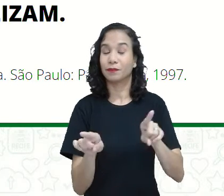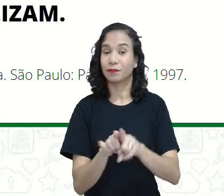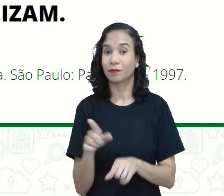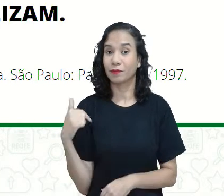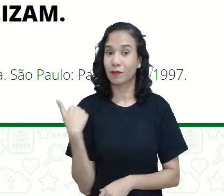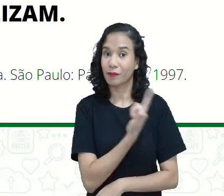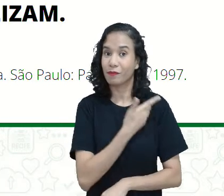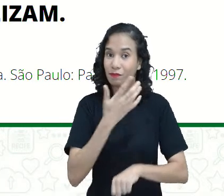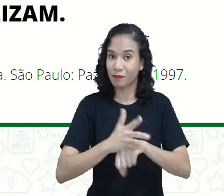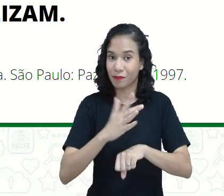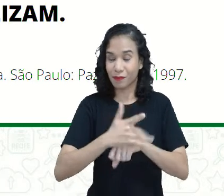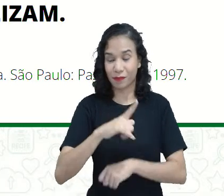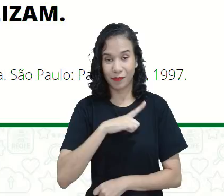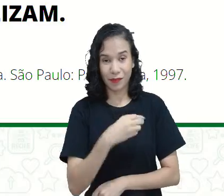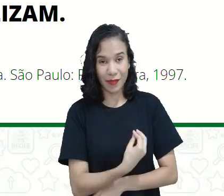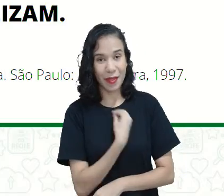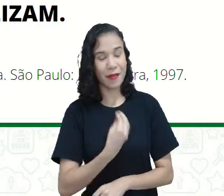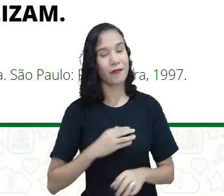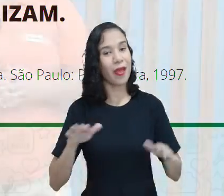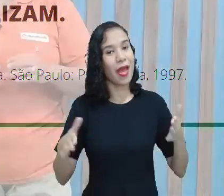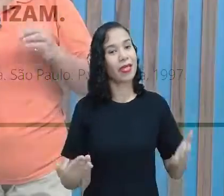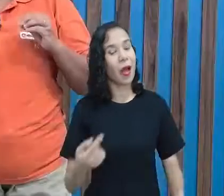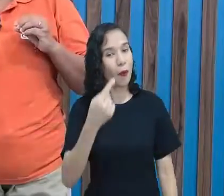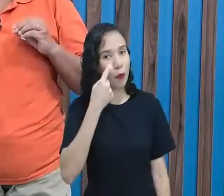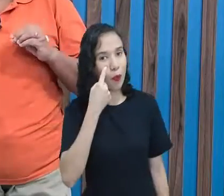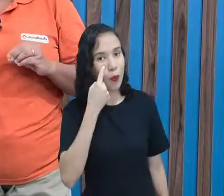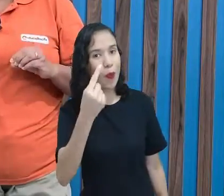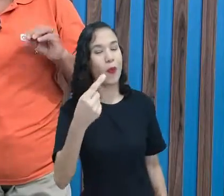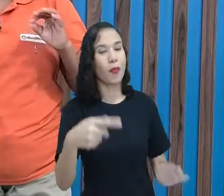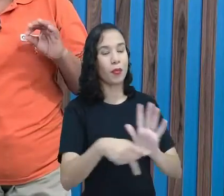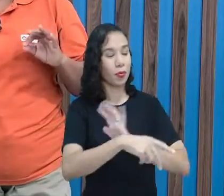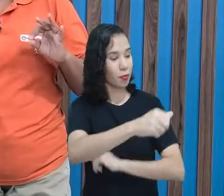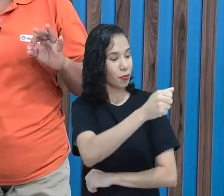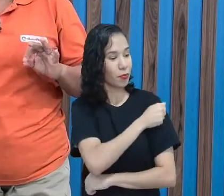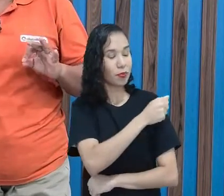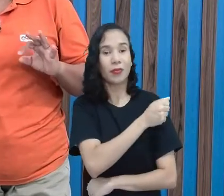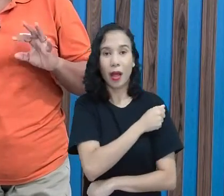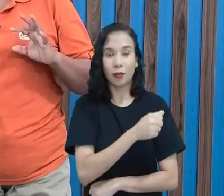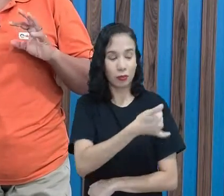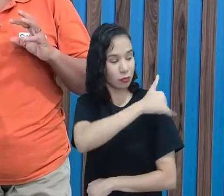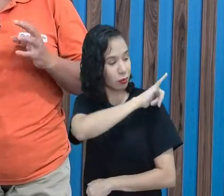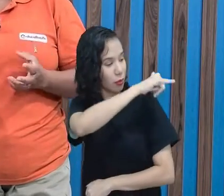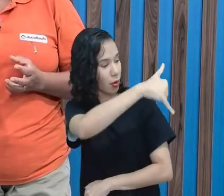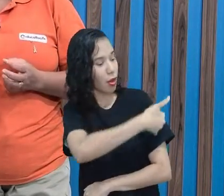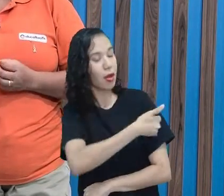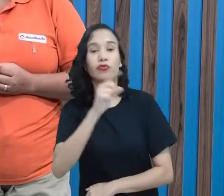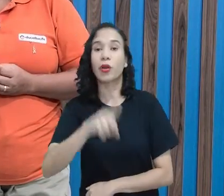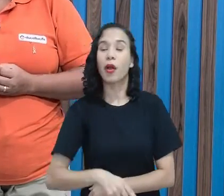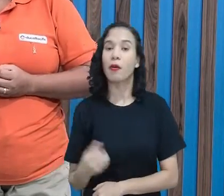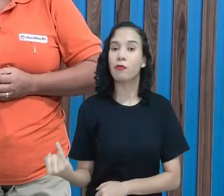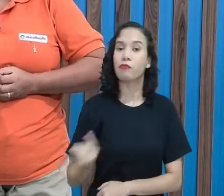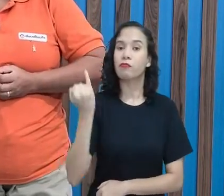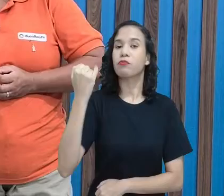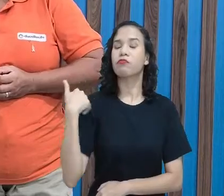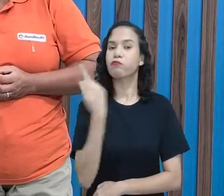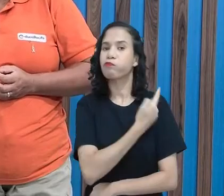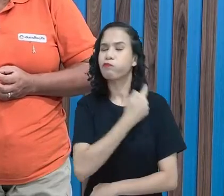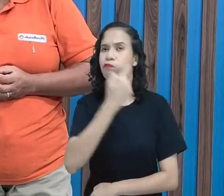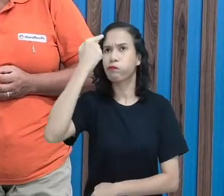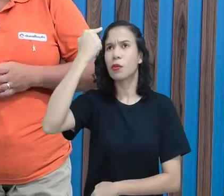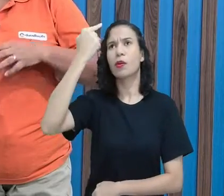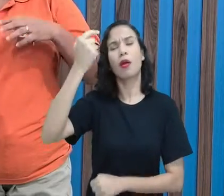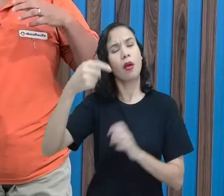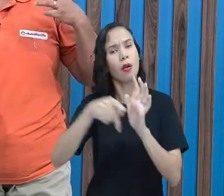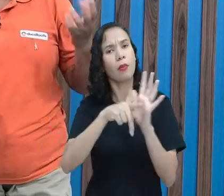gente se realiza. Então, olha só, para o estudante de jovens e adultos, é muito importante a gente pensar no